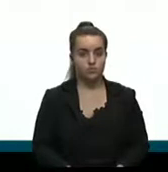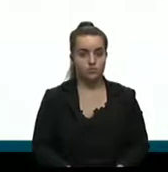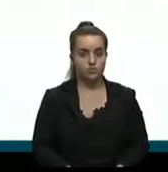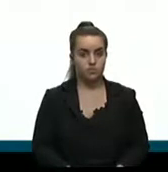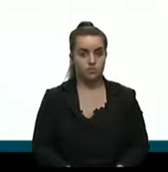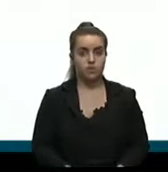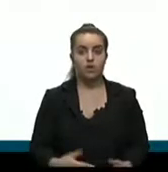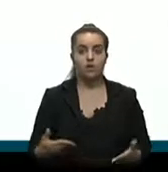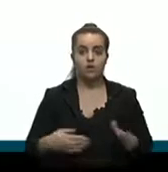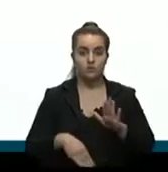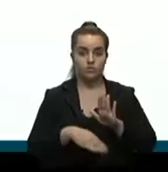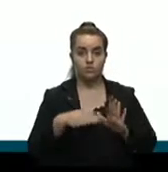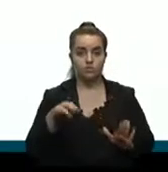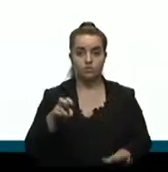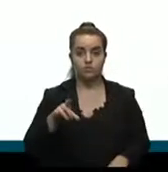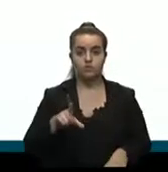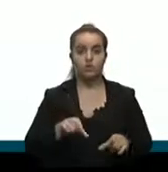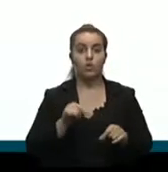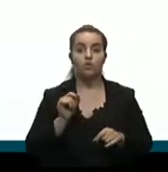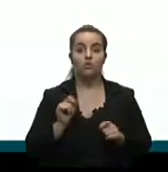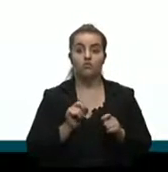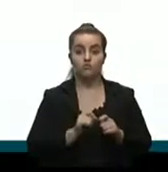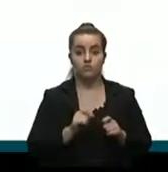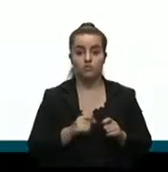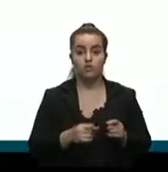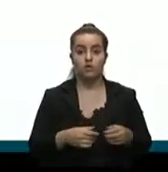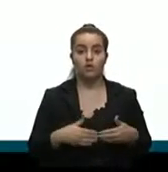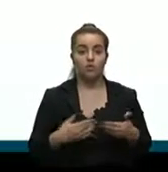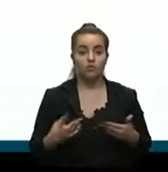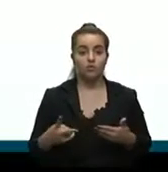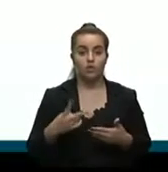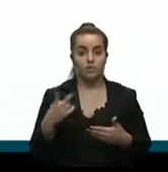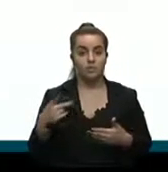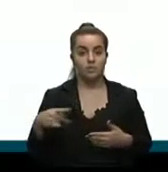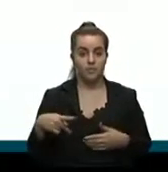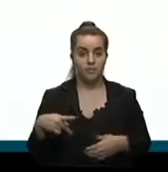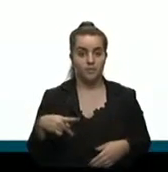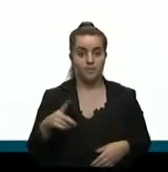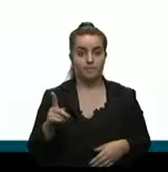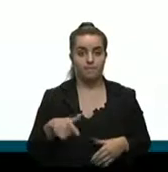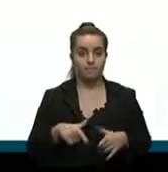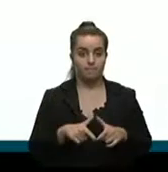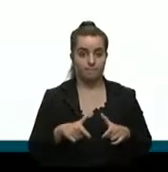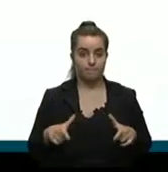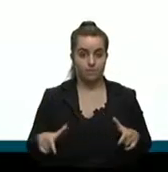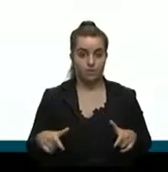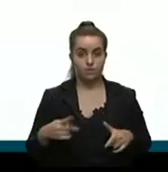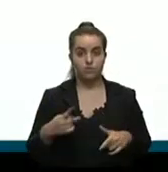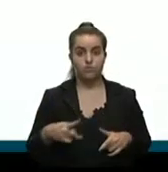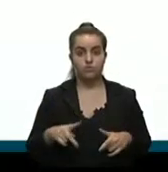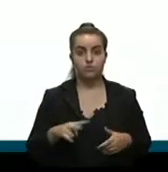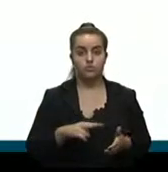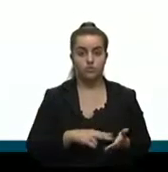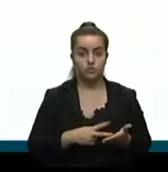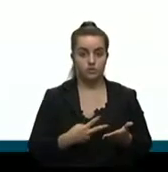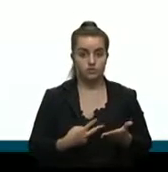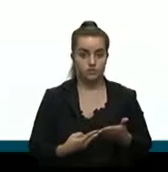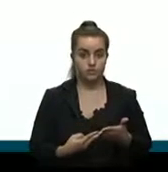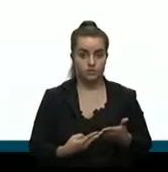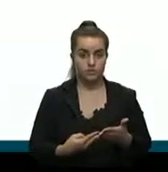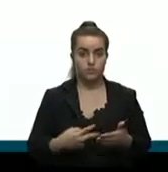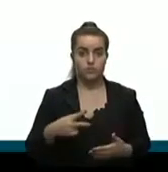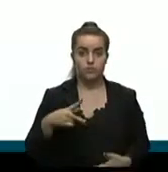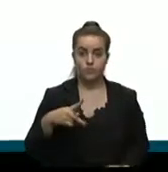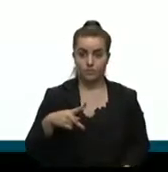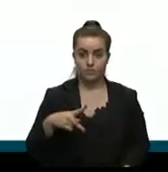E aí o passo 5, tomar uma decisão. Como o valor P ele é maior que o nível de significância, então lembre-se, o valor